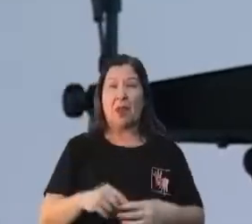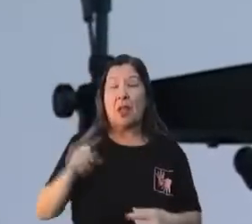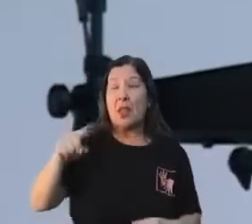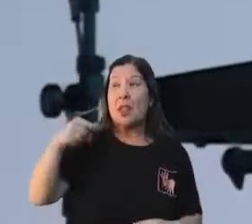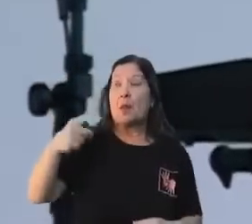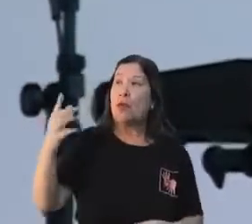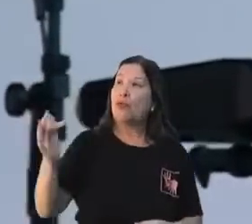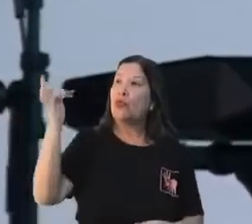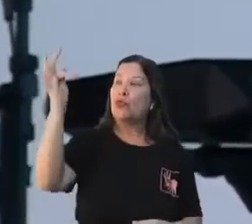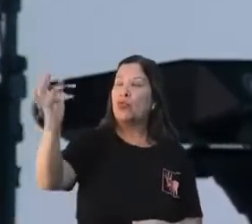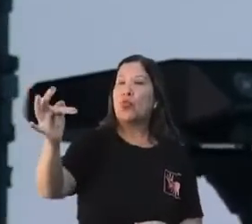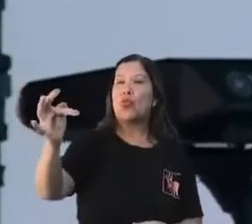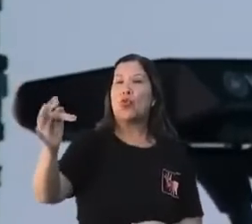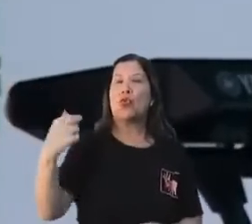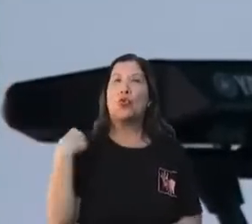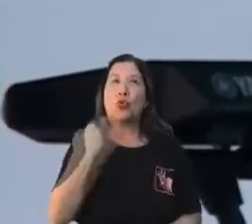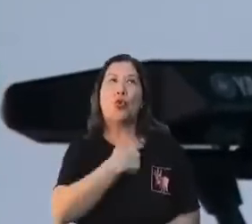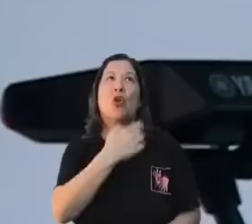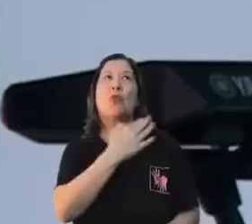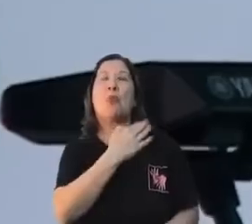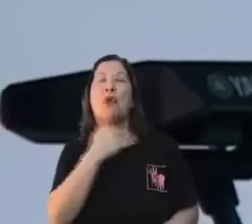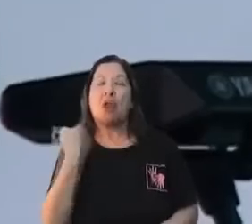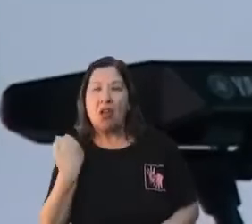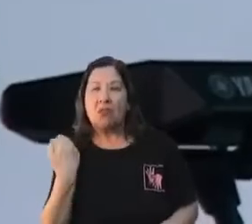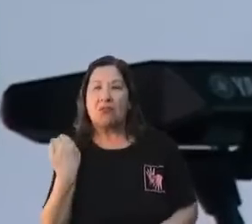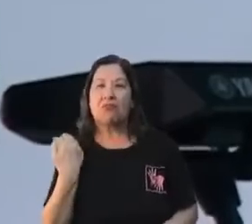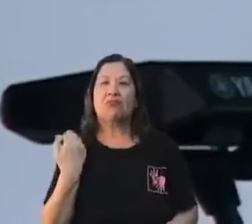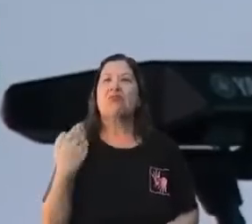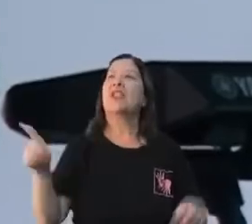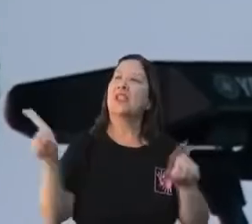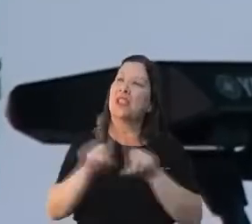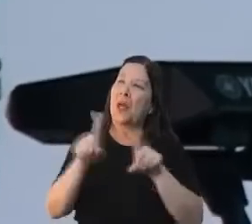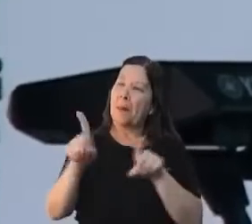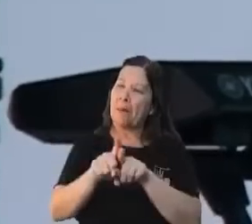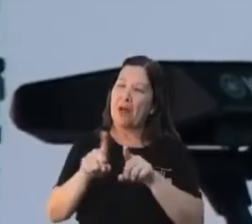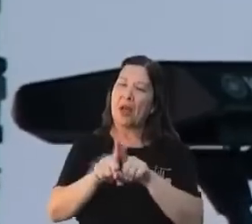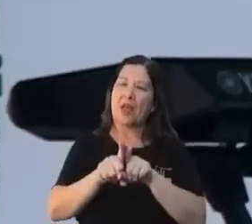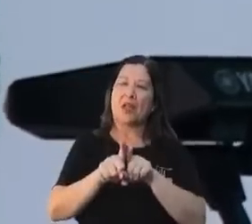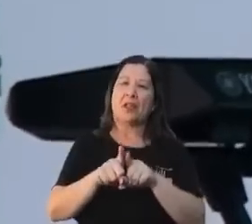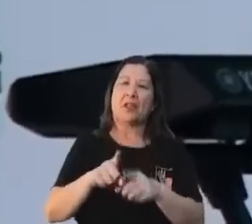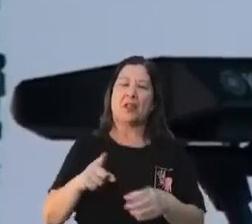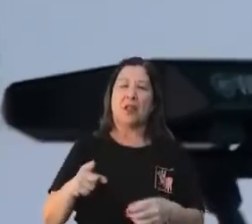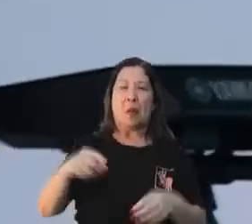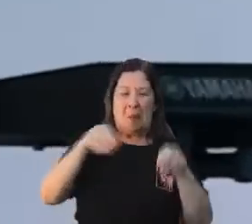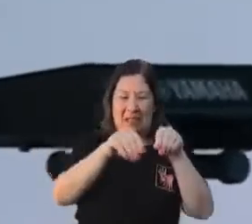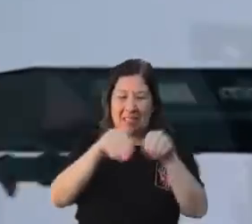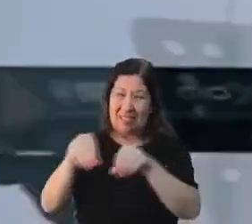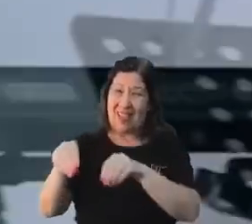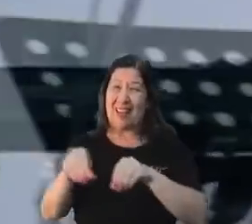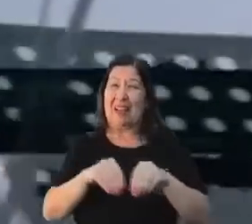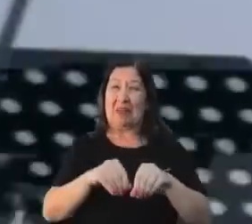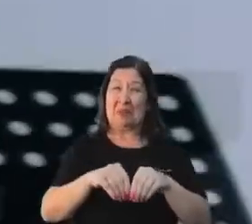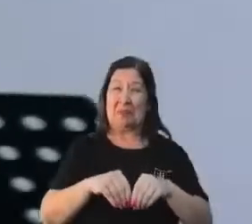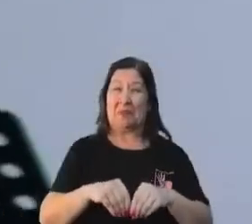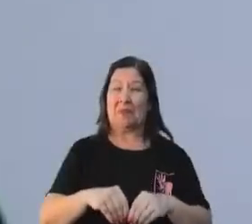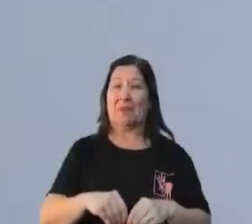pó que você veio, quanto você trouxe? Nada. Para o pó que você vai, quanto você vai